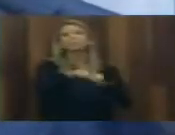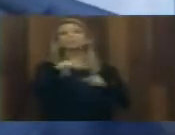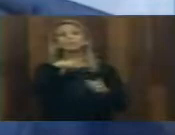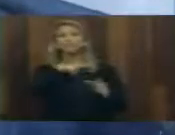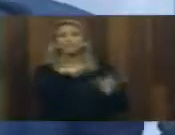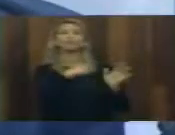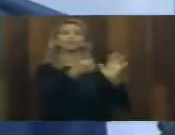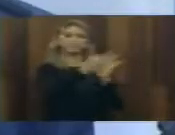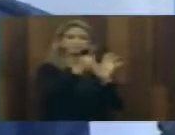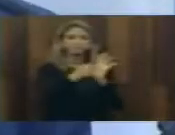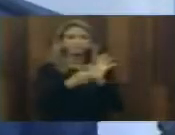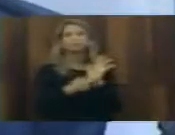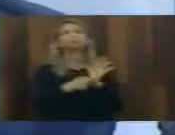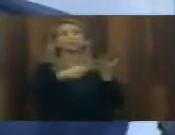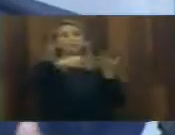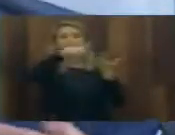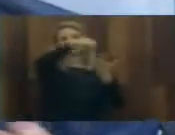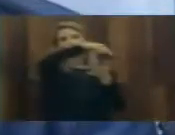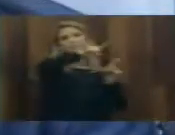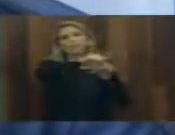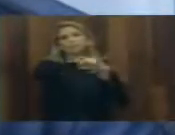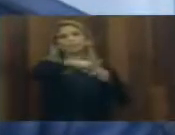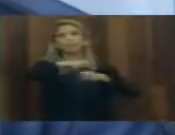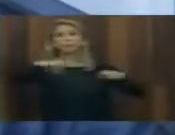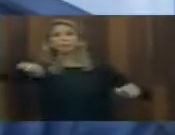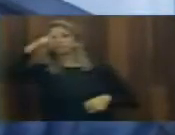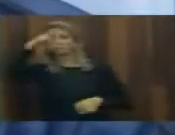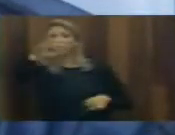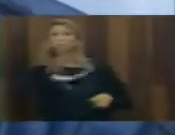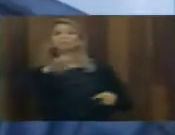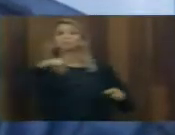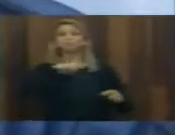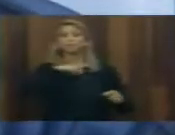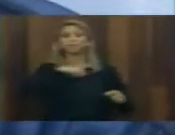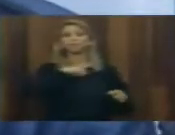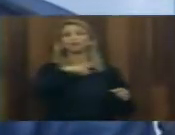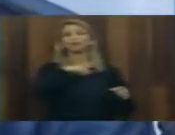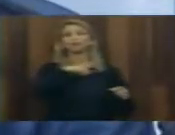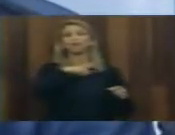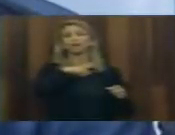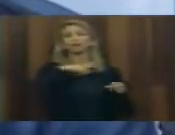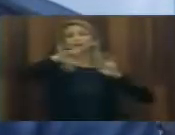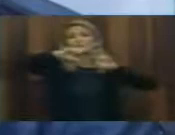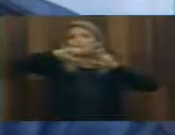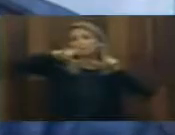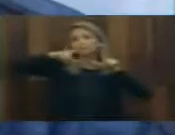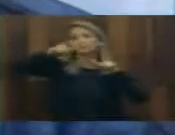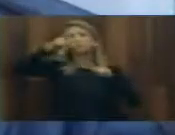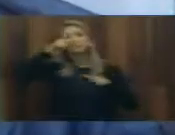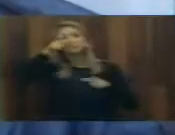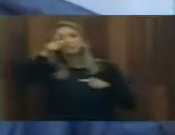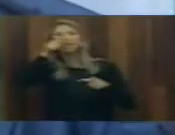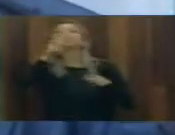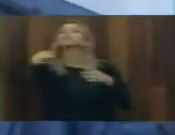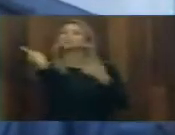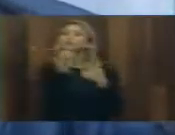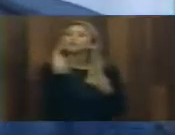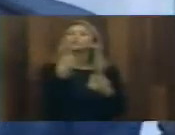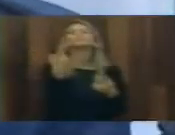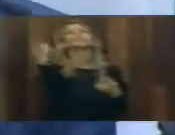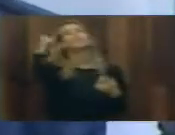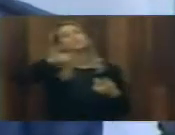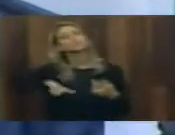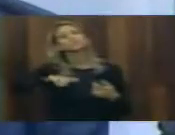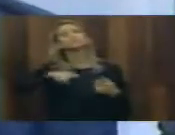apontadas pela mesa diretora, e essa convergência de olhares sobre esse importante instrumento faz com que hoje nós possamos discutir e votar